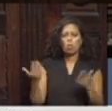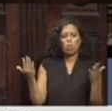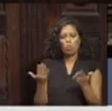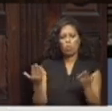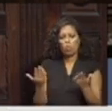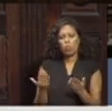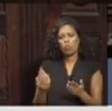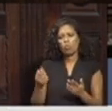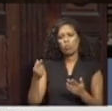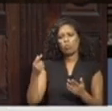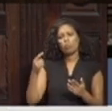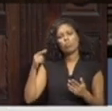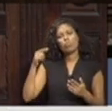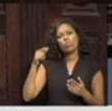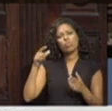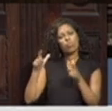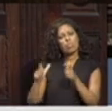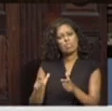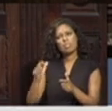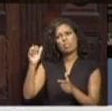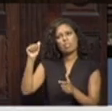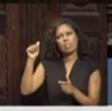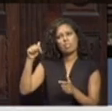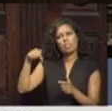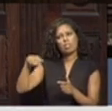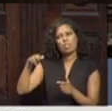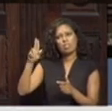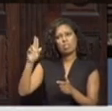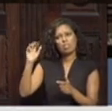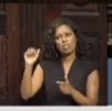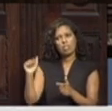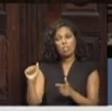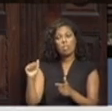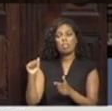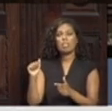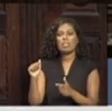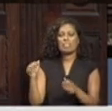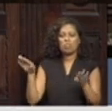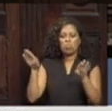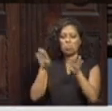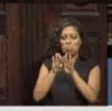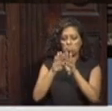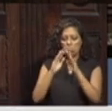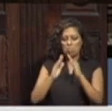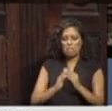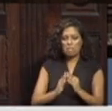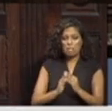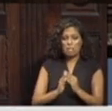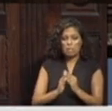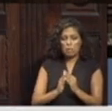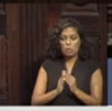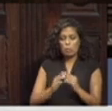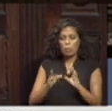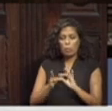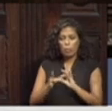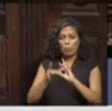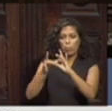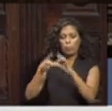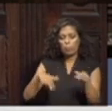que exijam a imediata intervenção do governador do Estado e também de autoridades